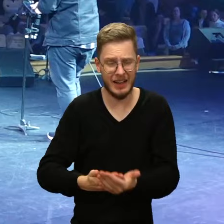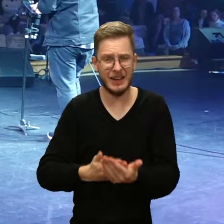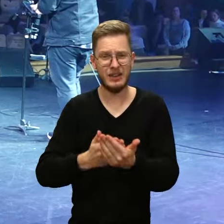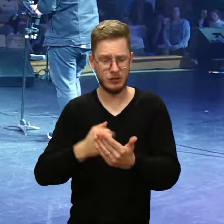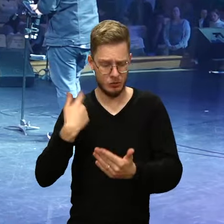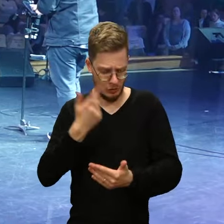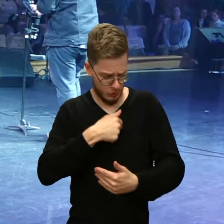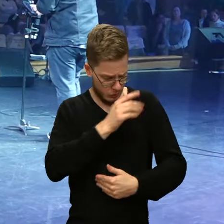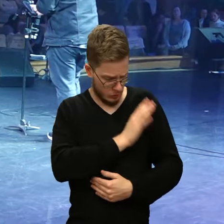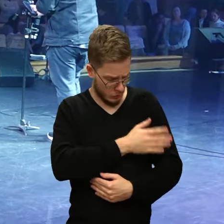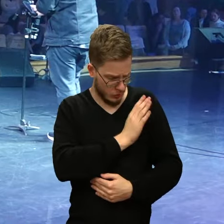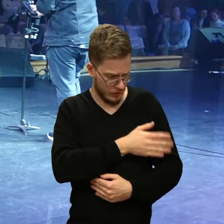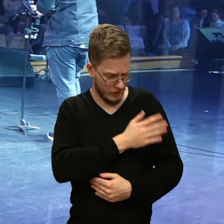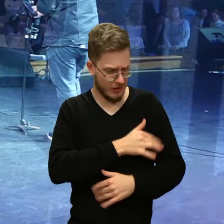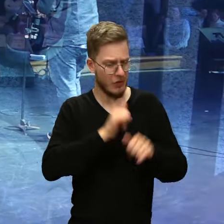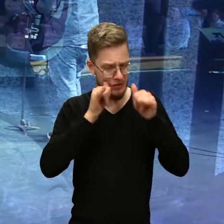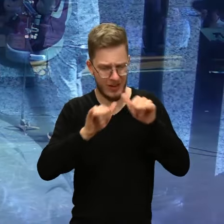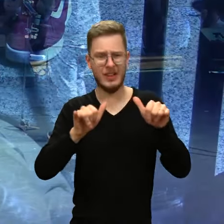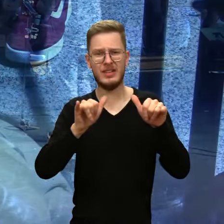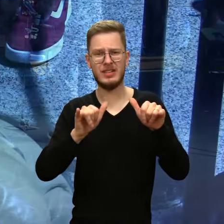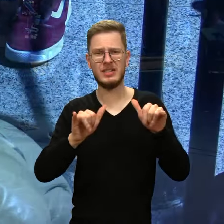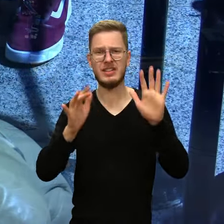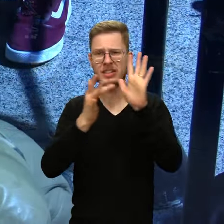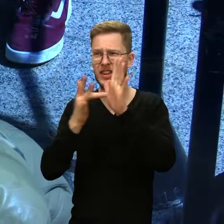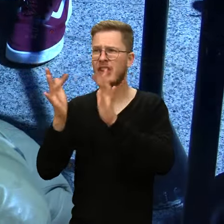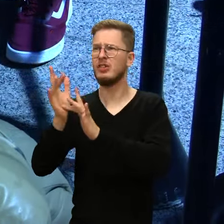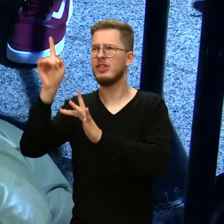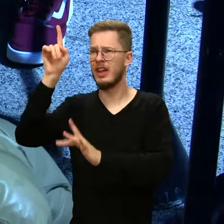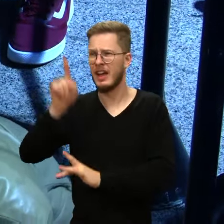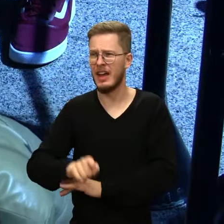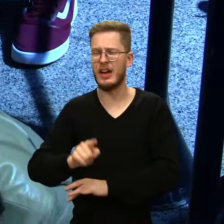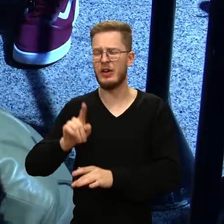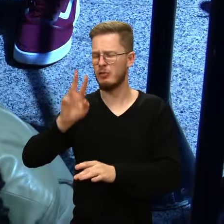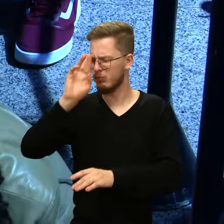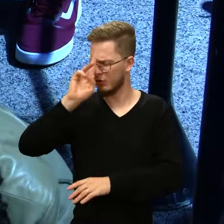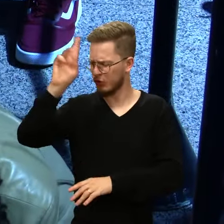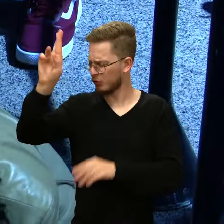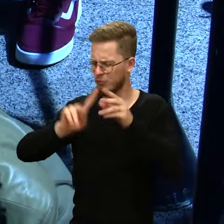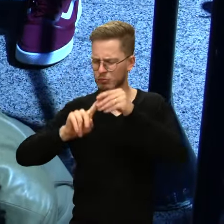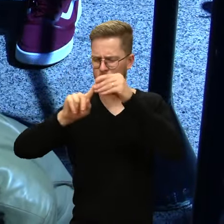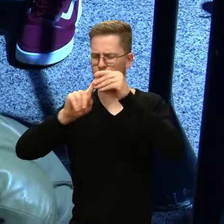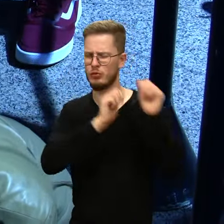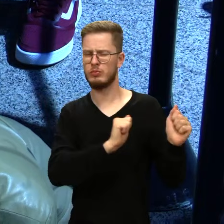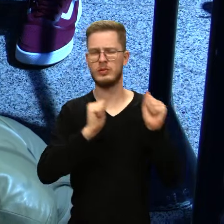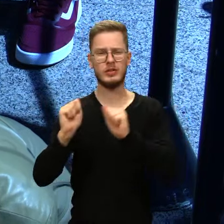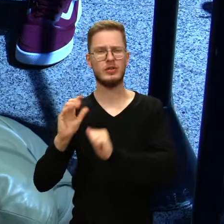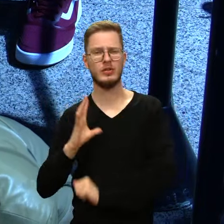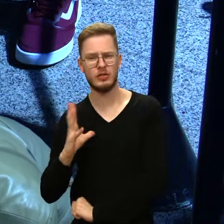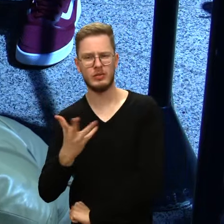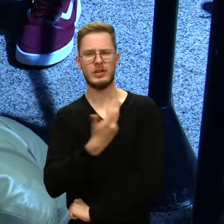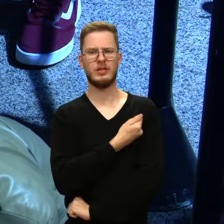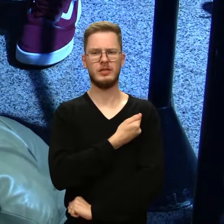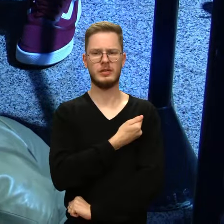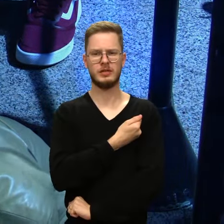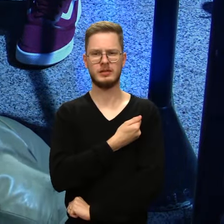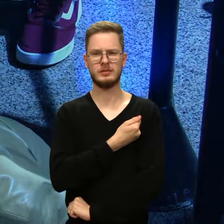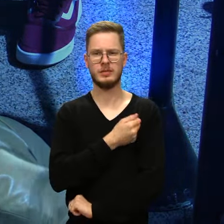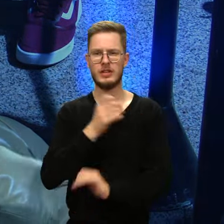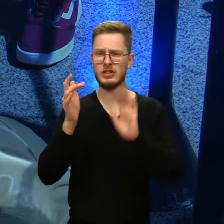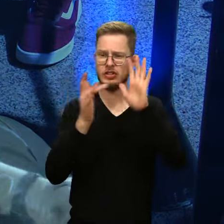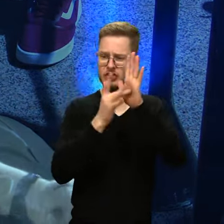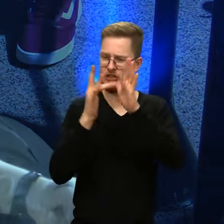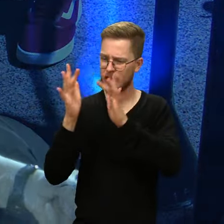e declarando com a nossa boca que Jesus é o único poderoso para salvar, Jesus vai nos remover